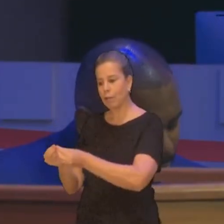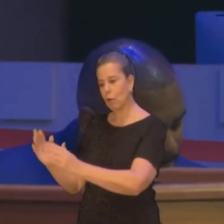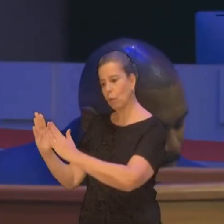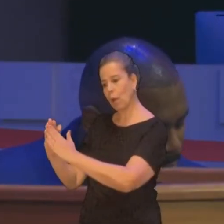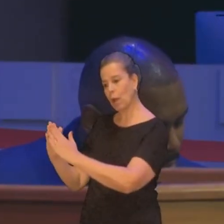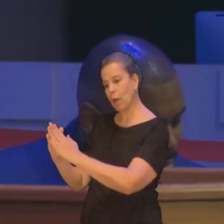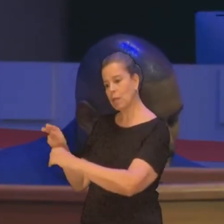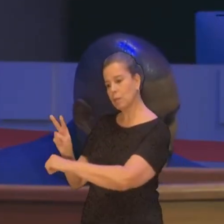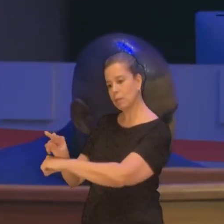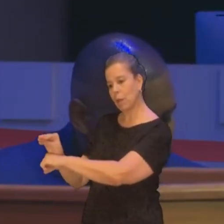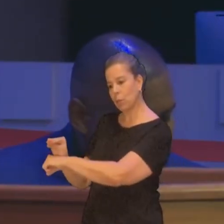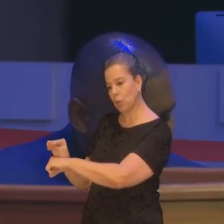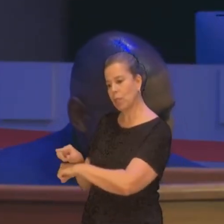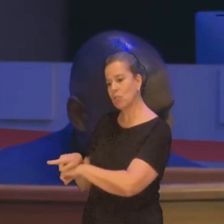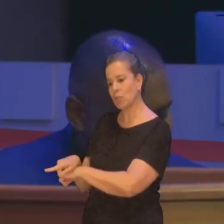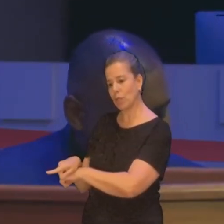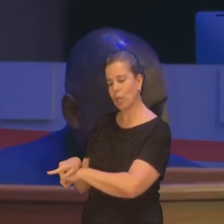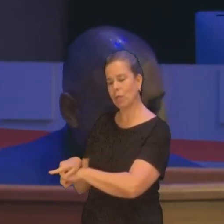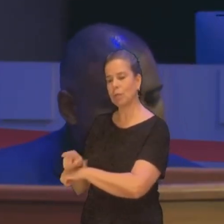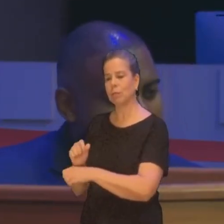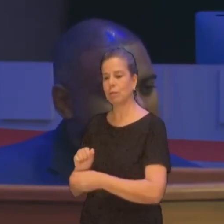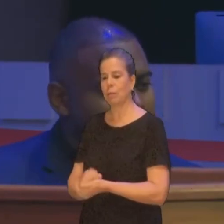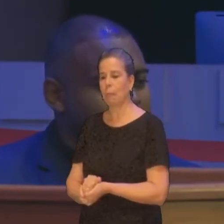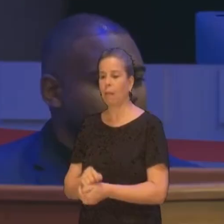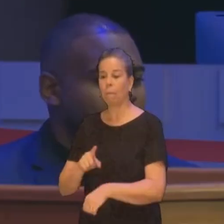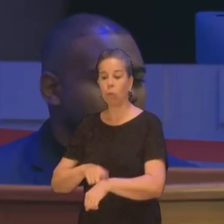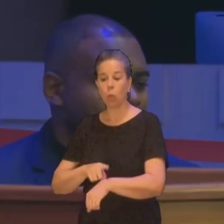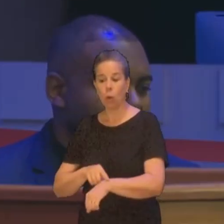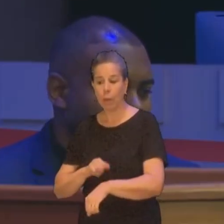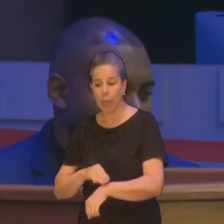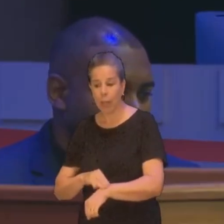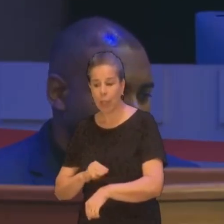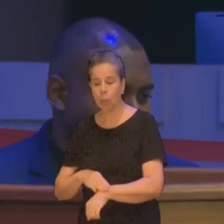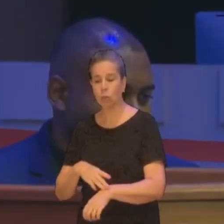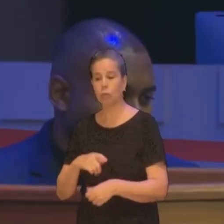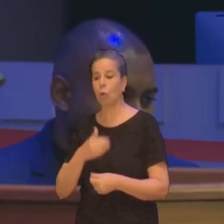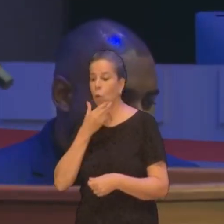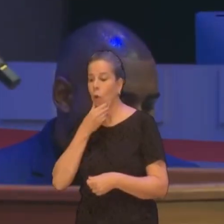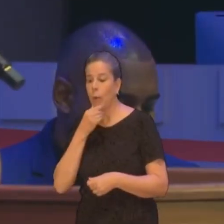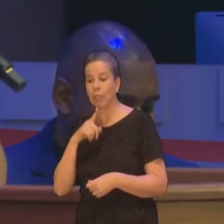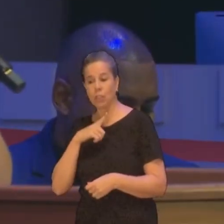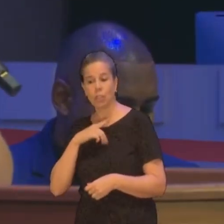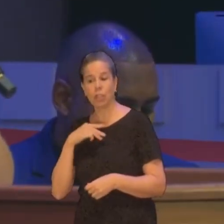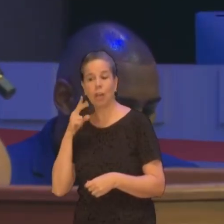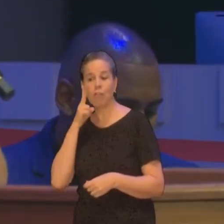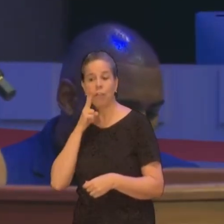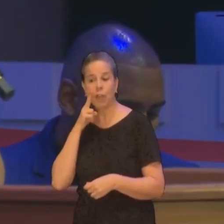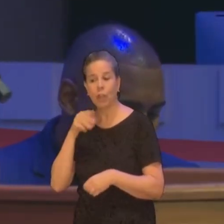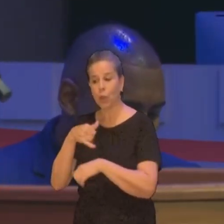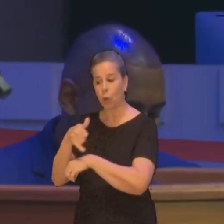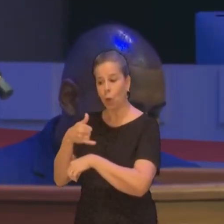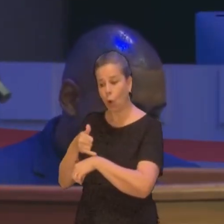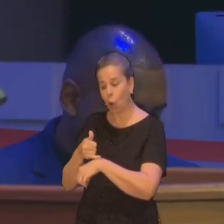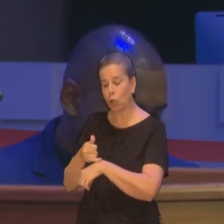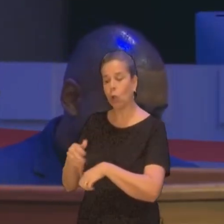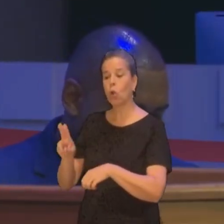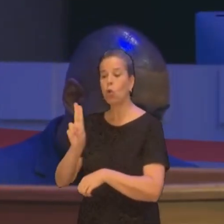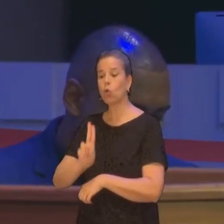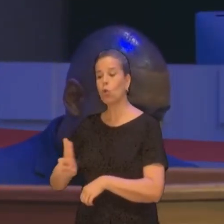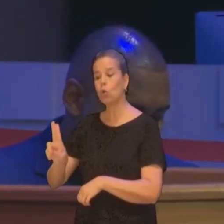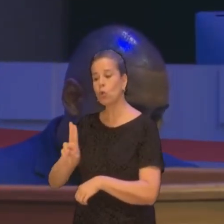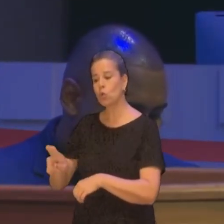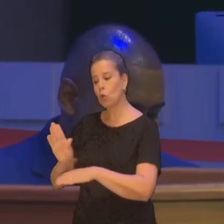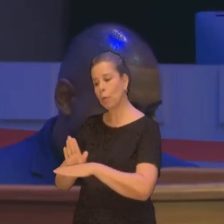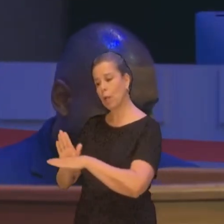daquilo que ele carregava para ajudar ele. Naquele momento ele carregava vinho, ele carregava óleo e ele usou aquilo que ele tinha para